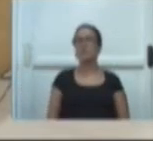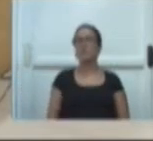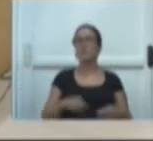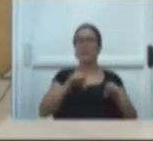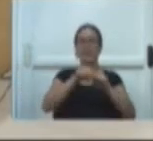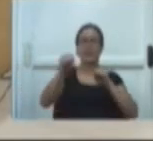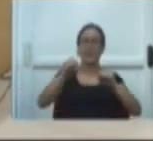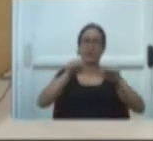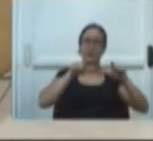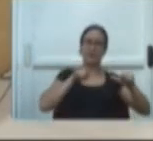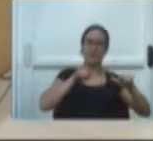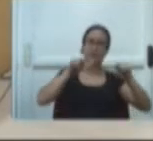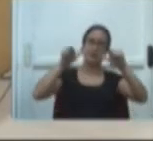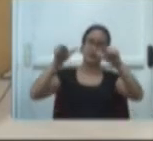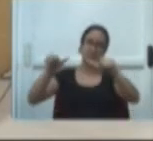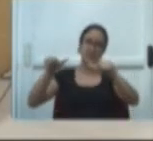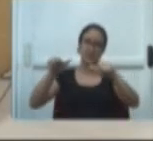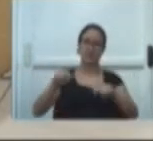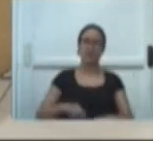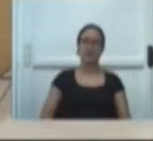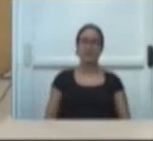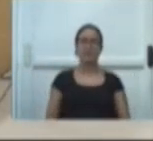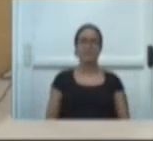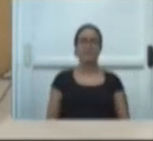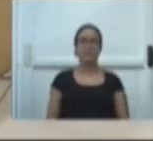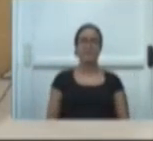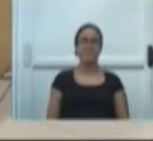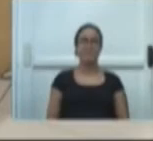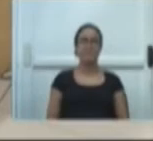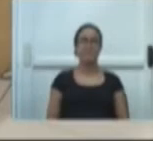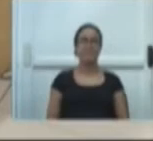fazer a entrega do título.